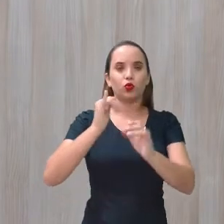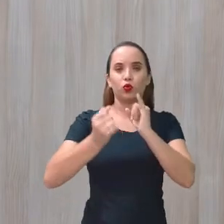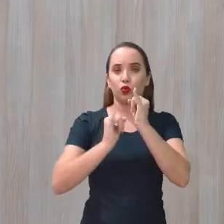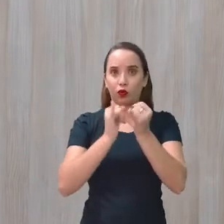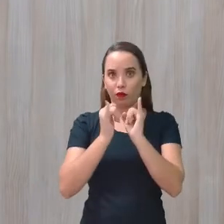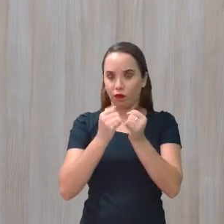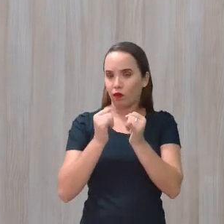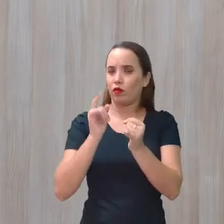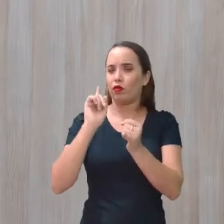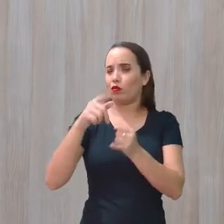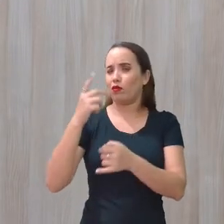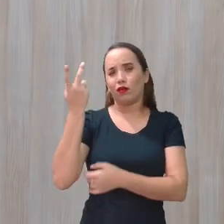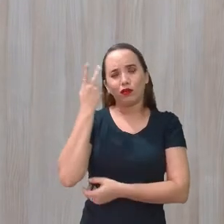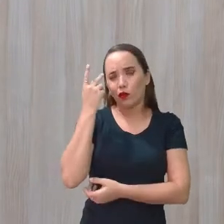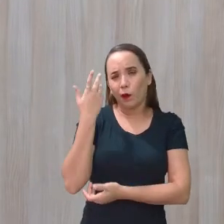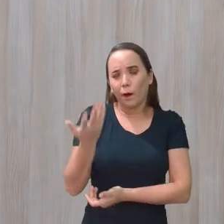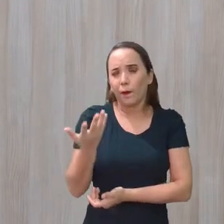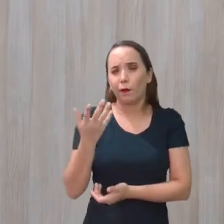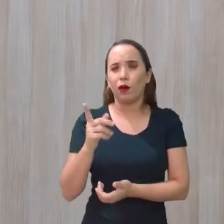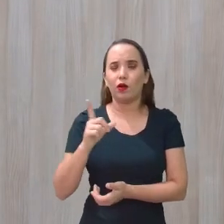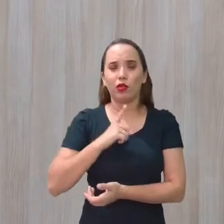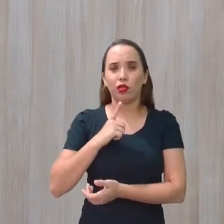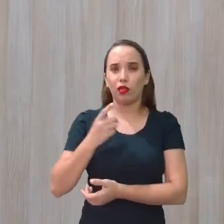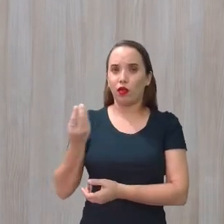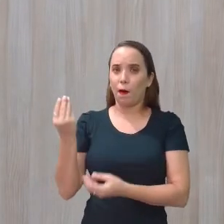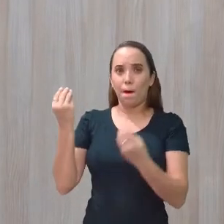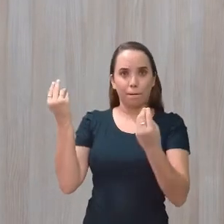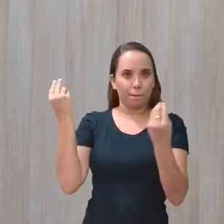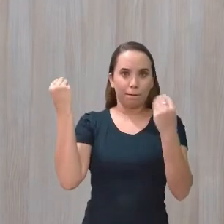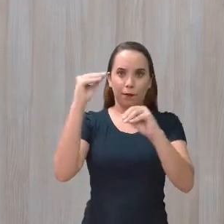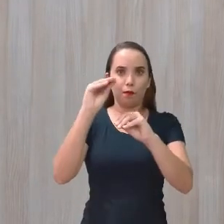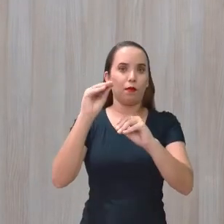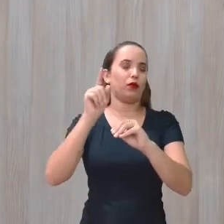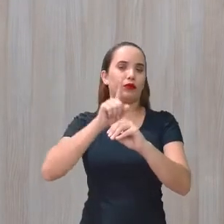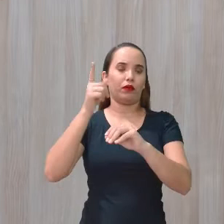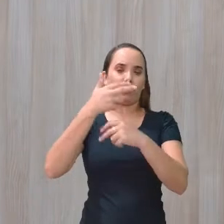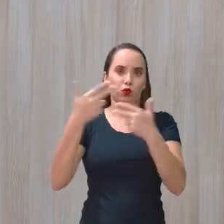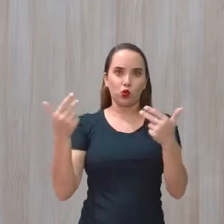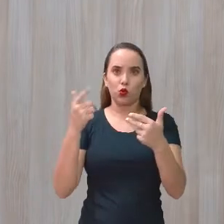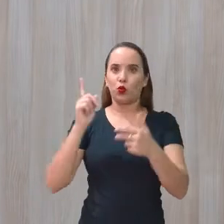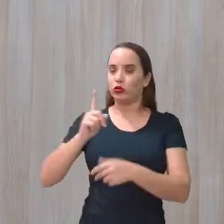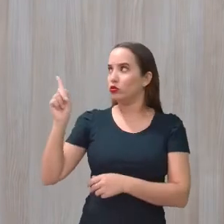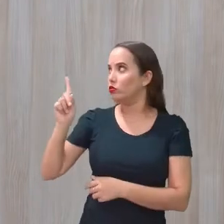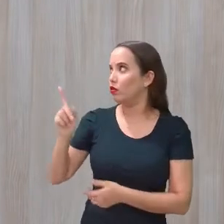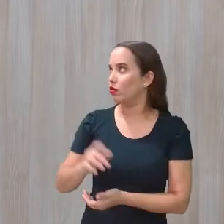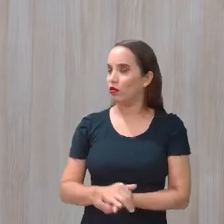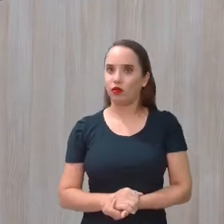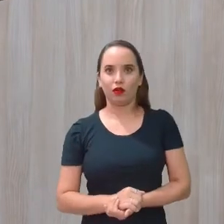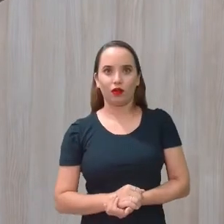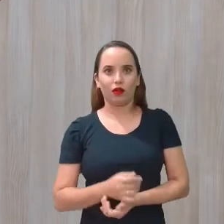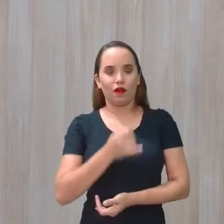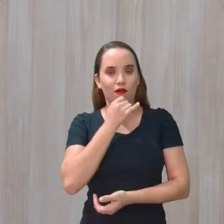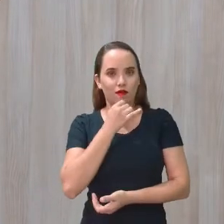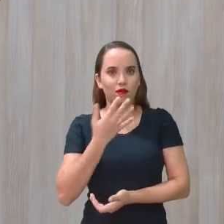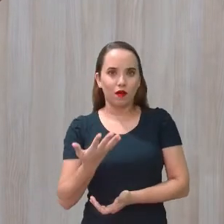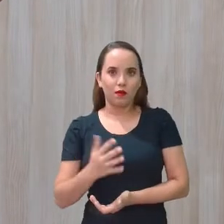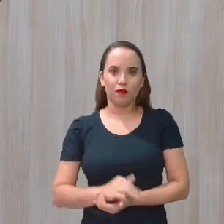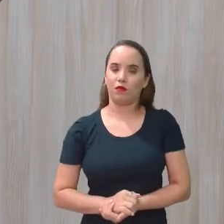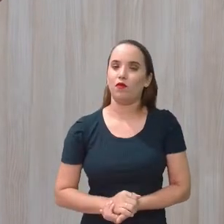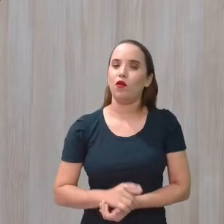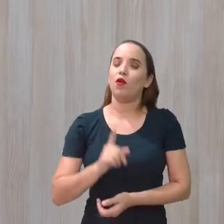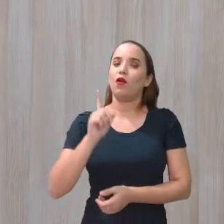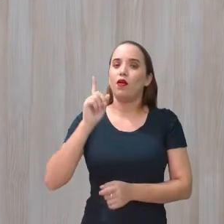você colocar situações dessa daí e pedir para que as pessoas descubram o valor desconhecido, né? Olha que eu usei o